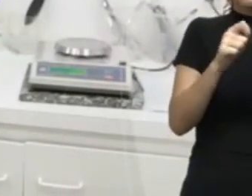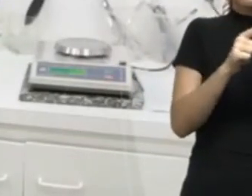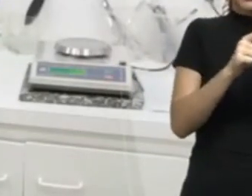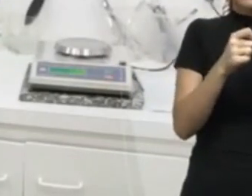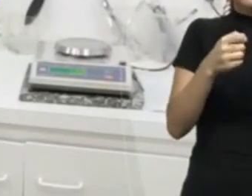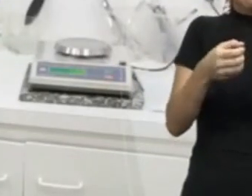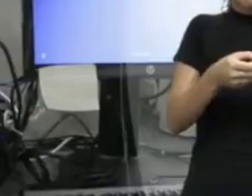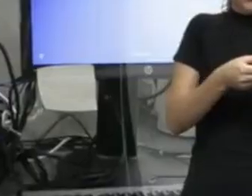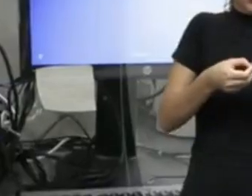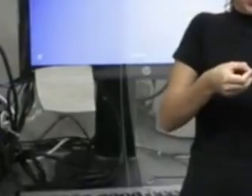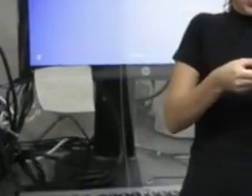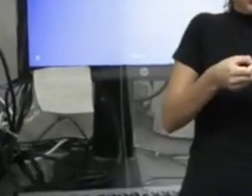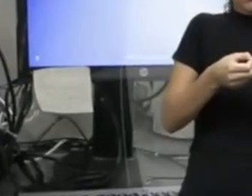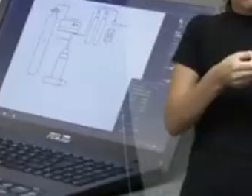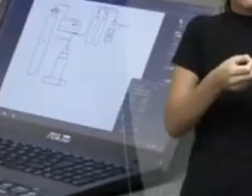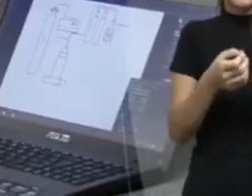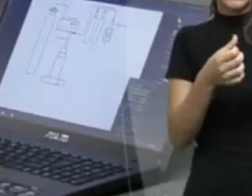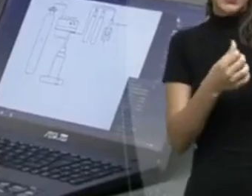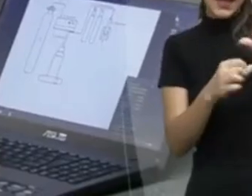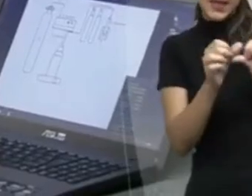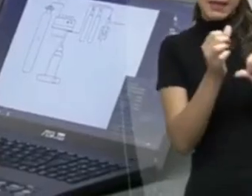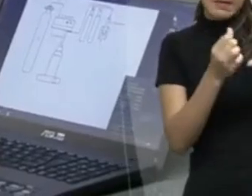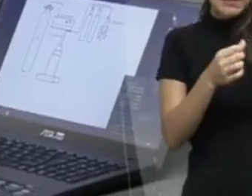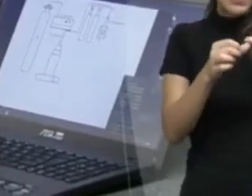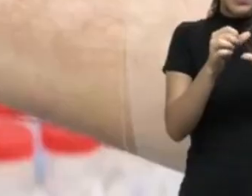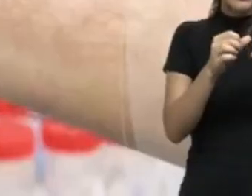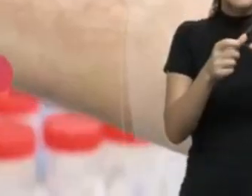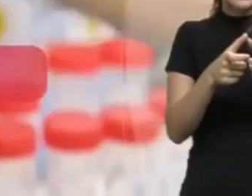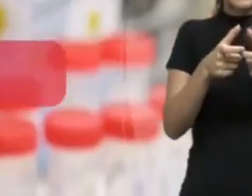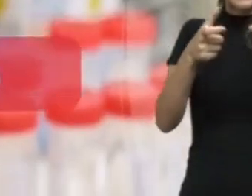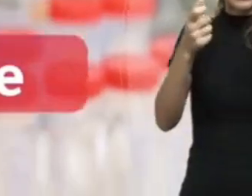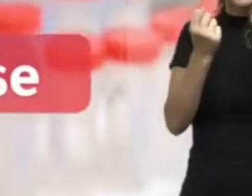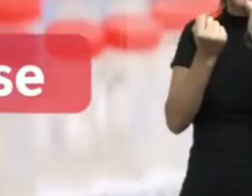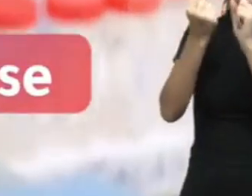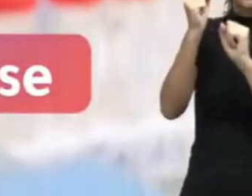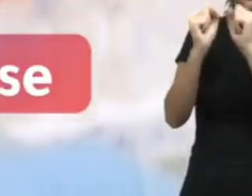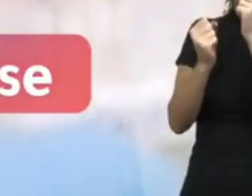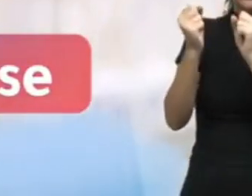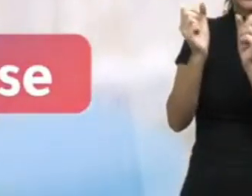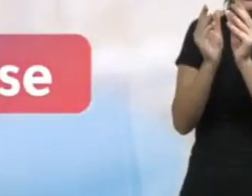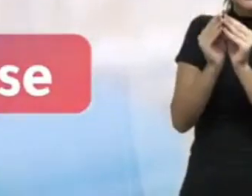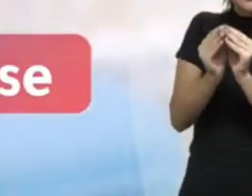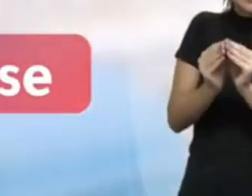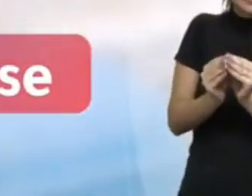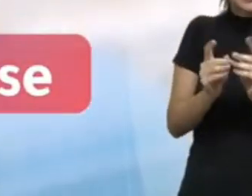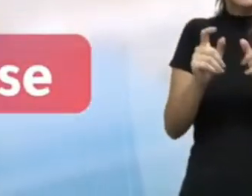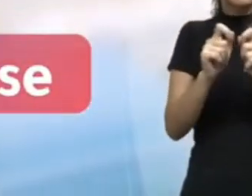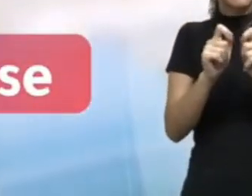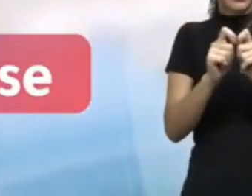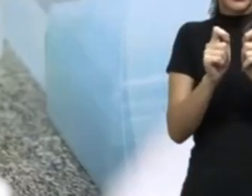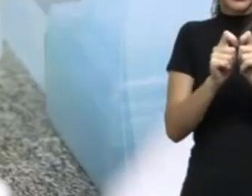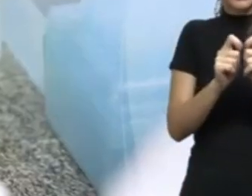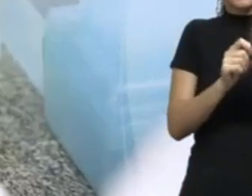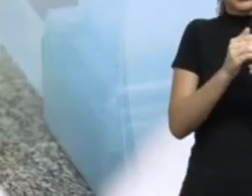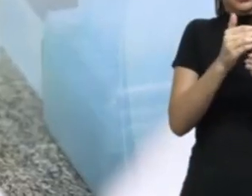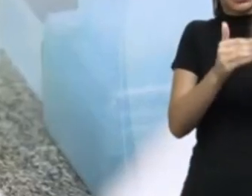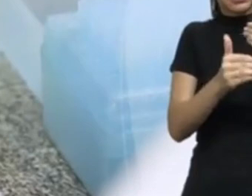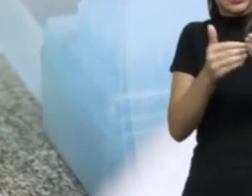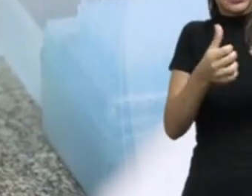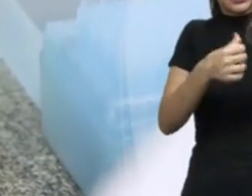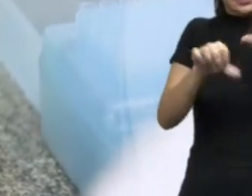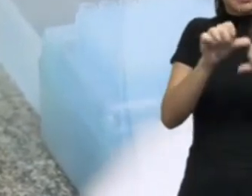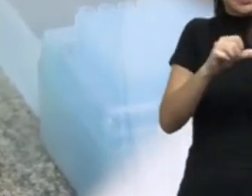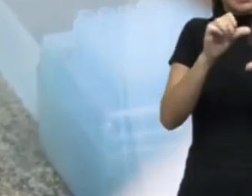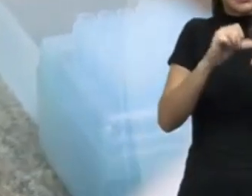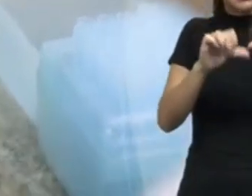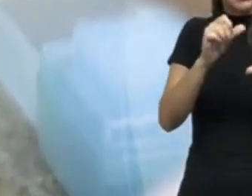molécula. Então, quimicamente falando, as grandes indústrias de síntese fazem uma rota de síntese, diversas reações